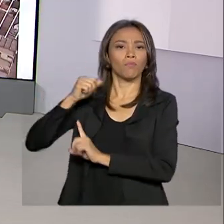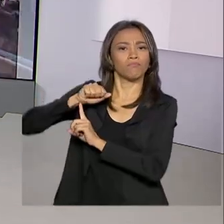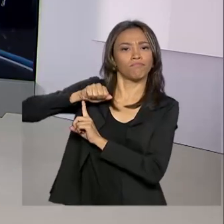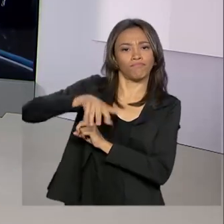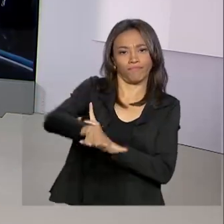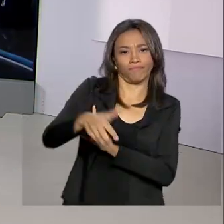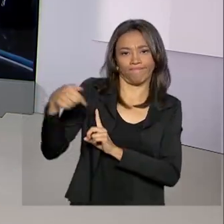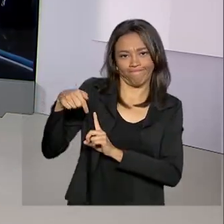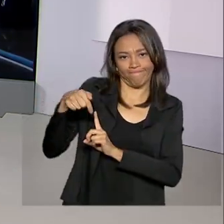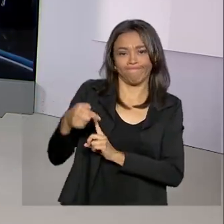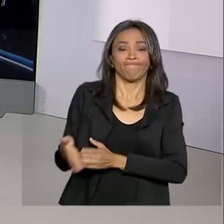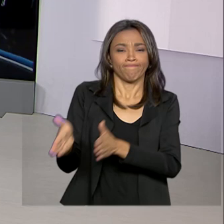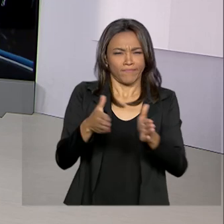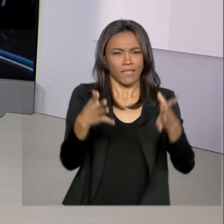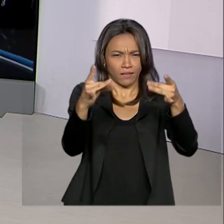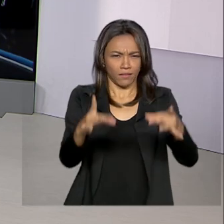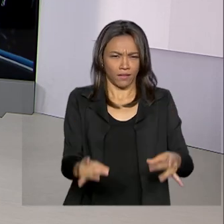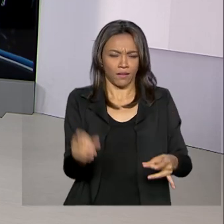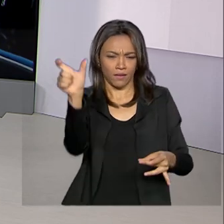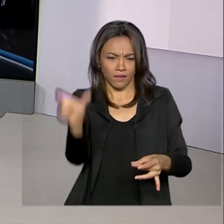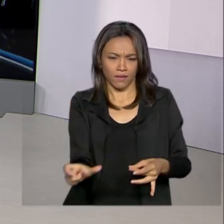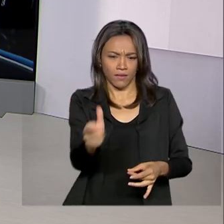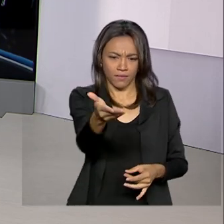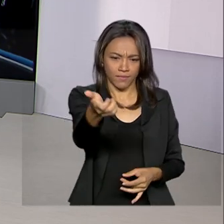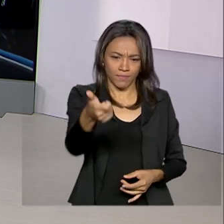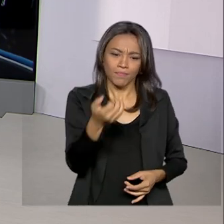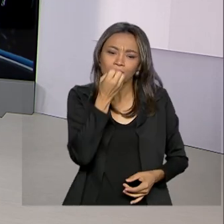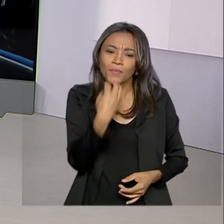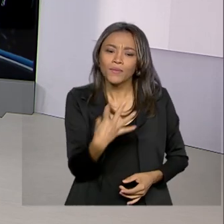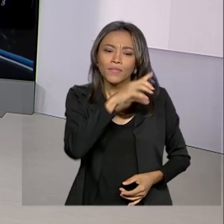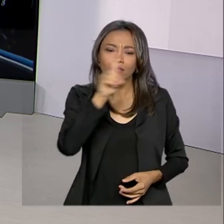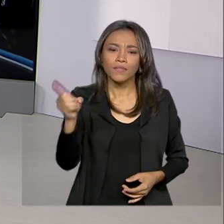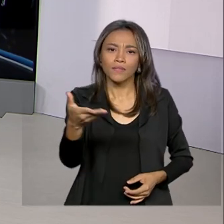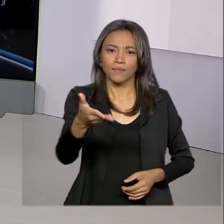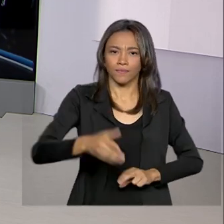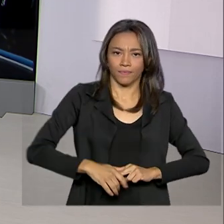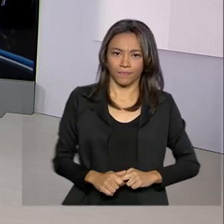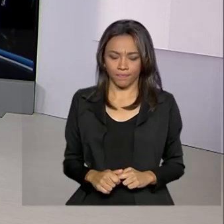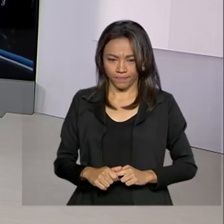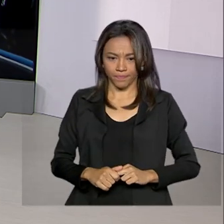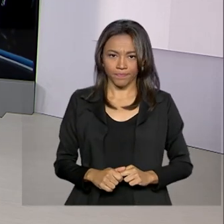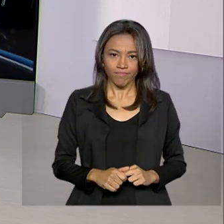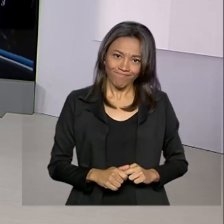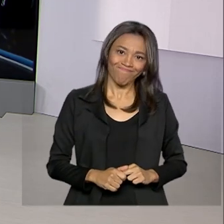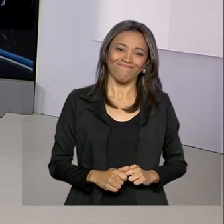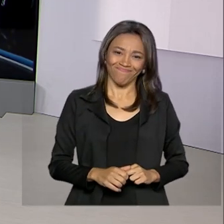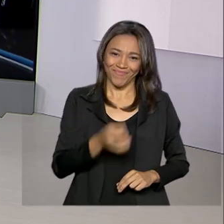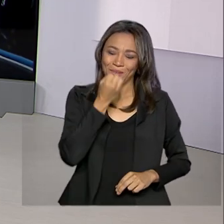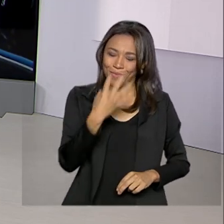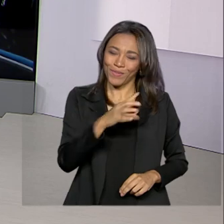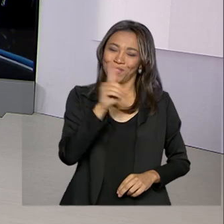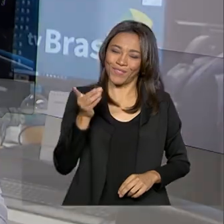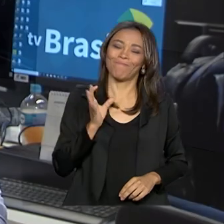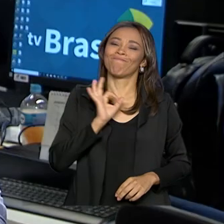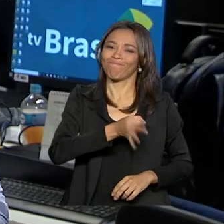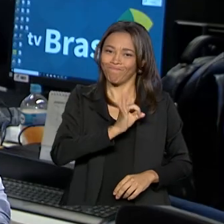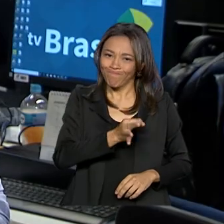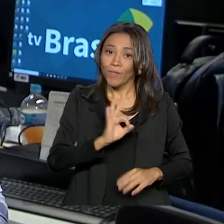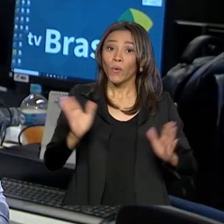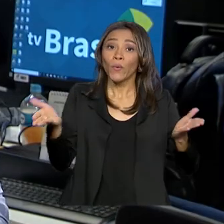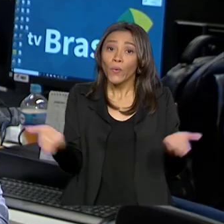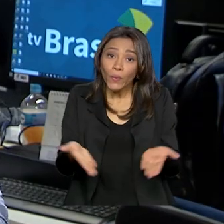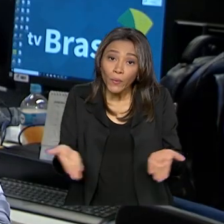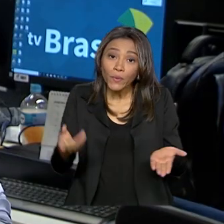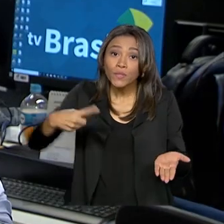saber os detalhes com o Dimas Soldi. Dimas, bom dia pra você. Bom dia, Renata. É isso mesmo. A partir de hoje,